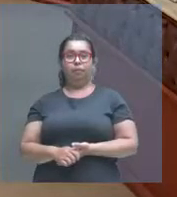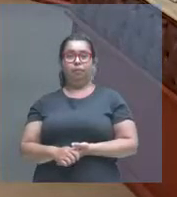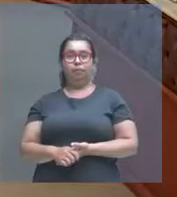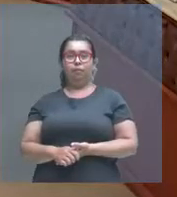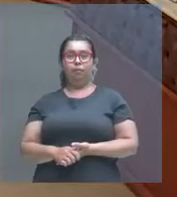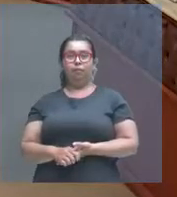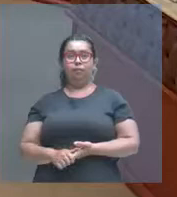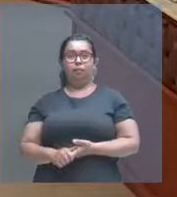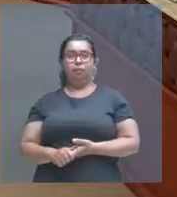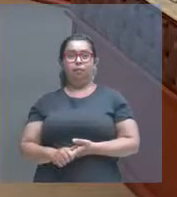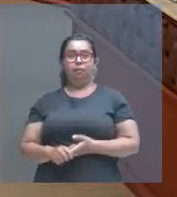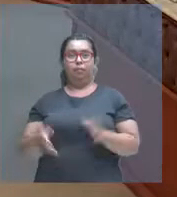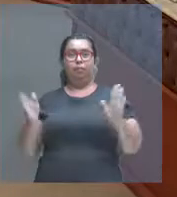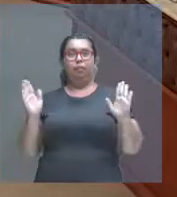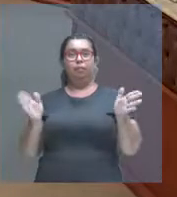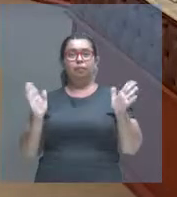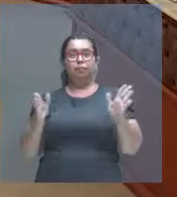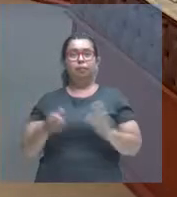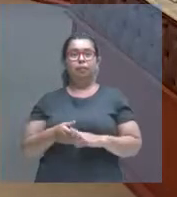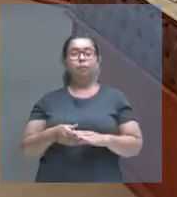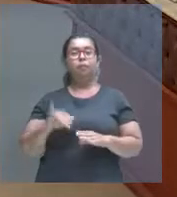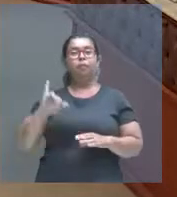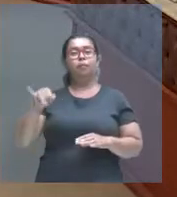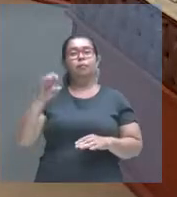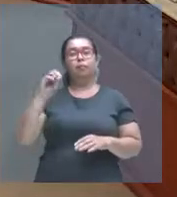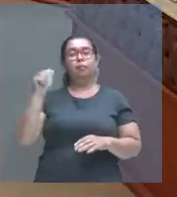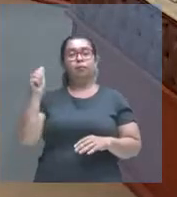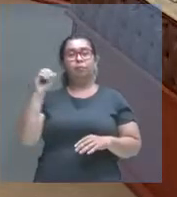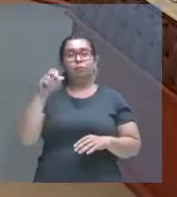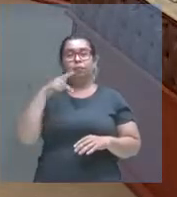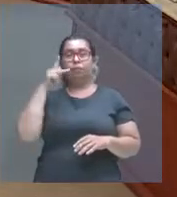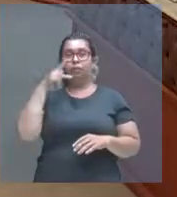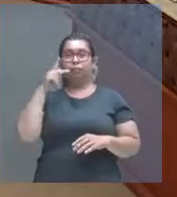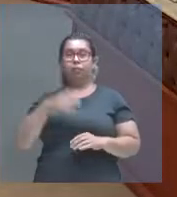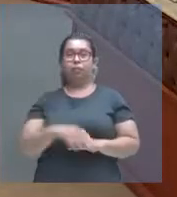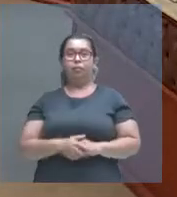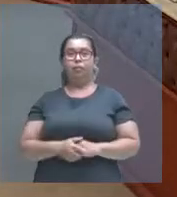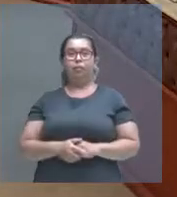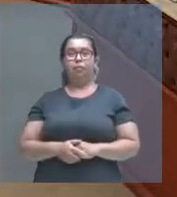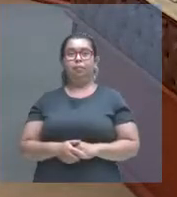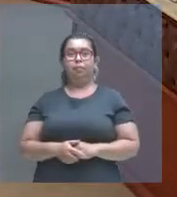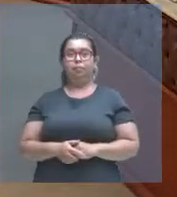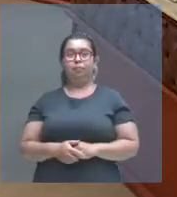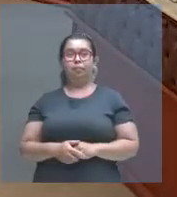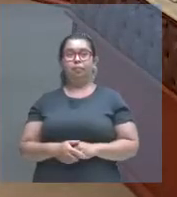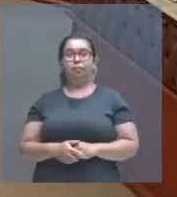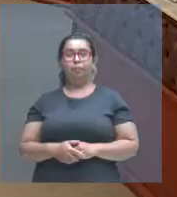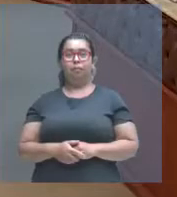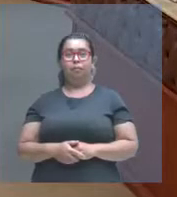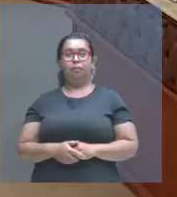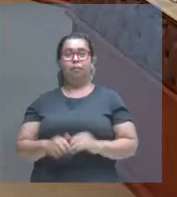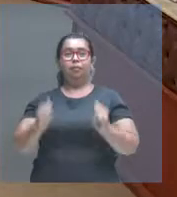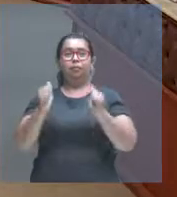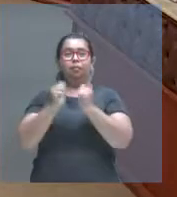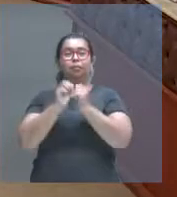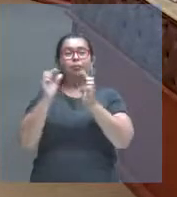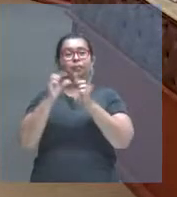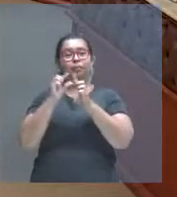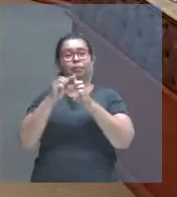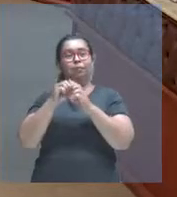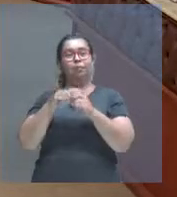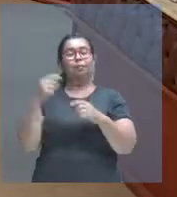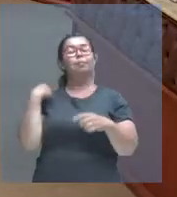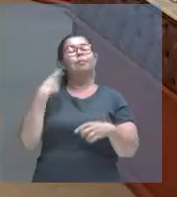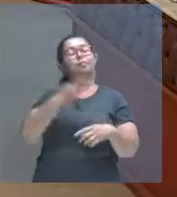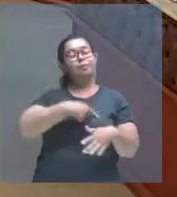Agora sim, o senhor João vai falar um pouquinho. Por favor, senhor João, fique à vontade. Com a palavra, o